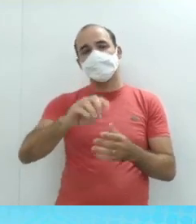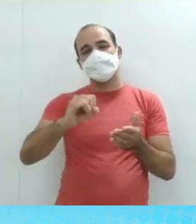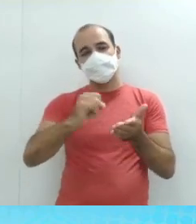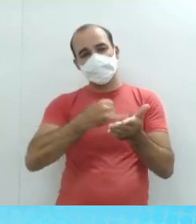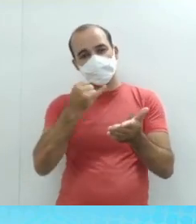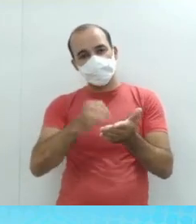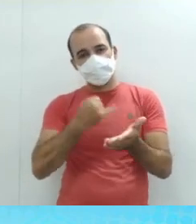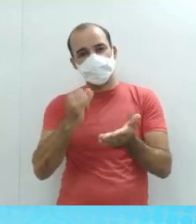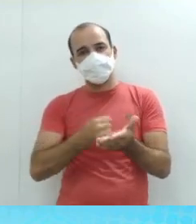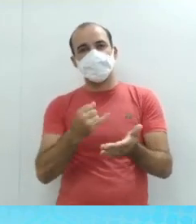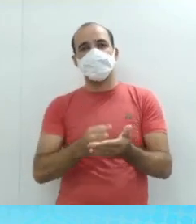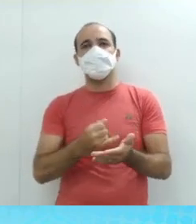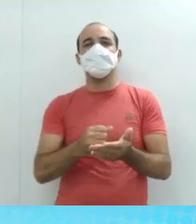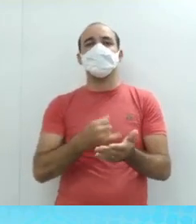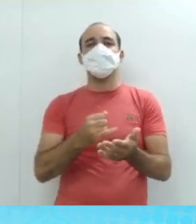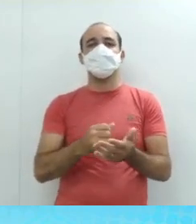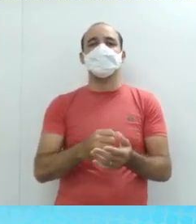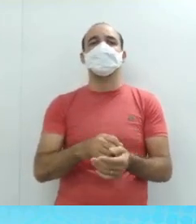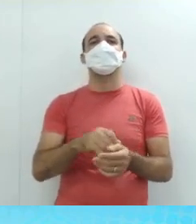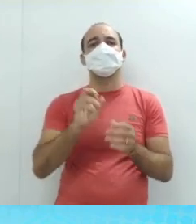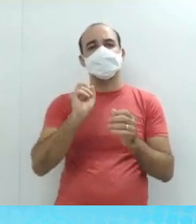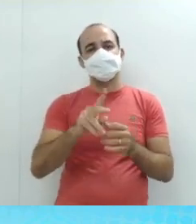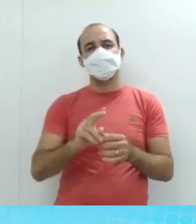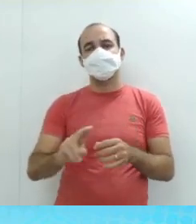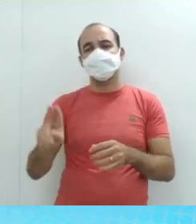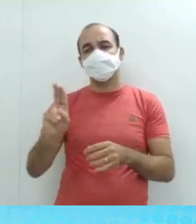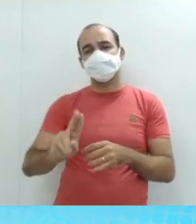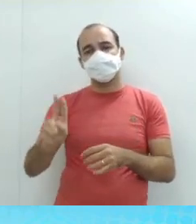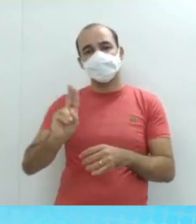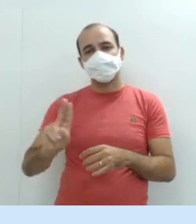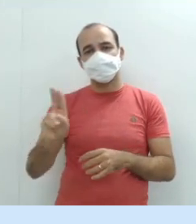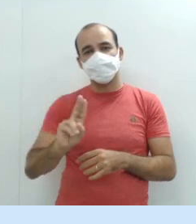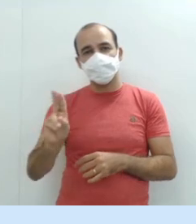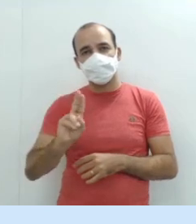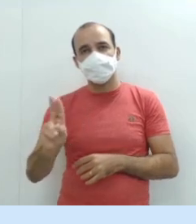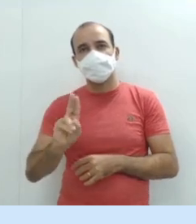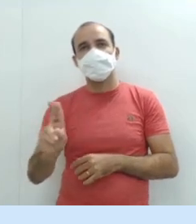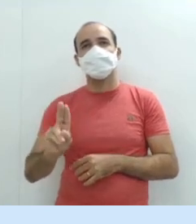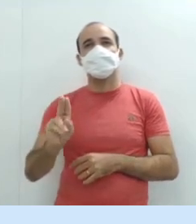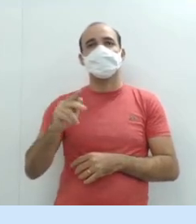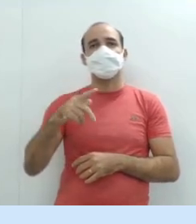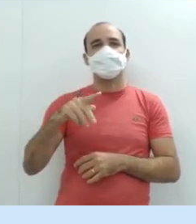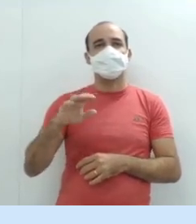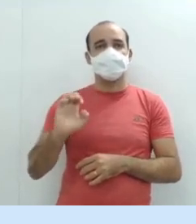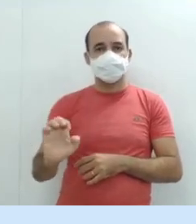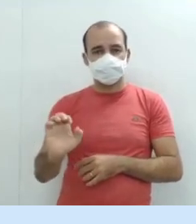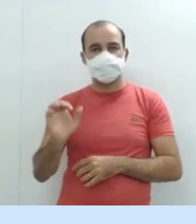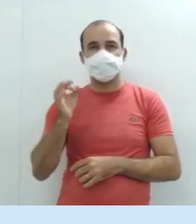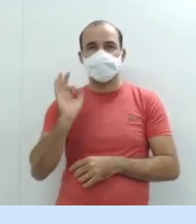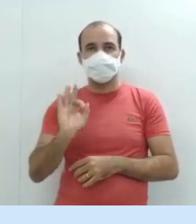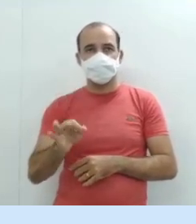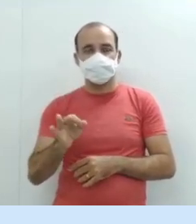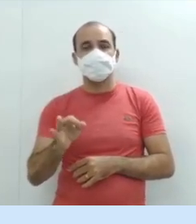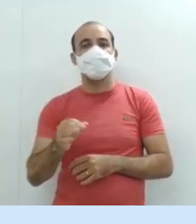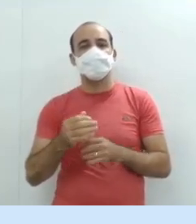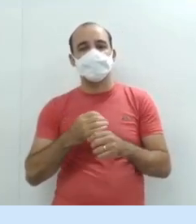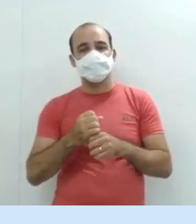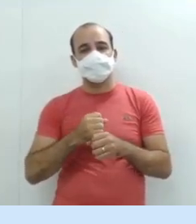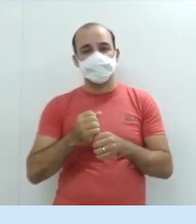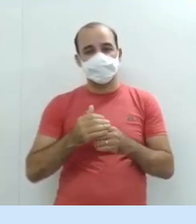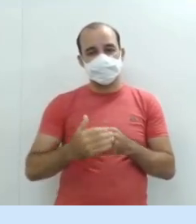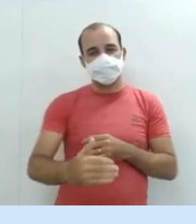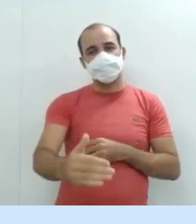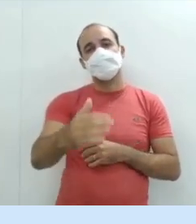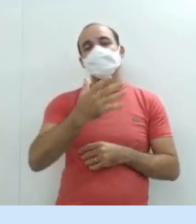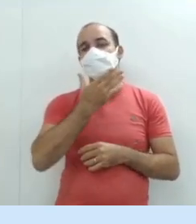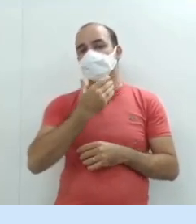de avaliação da nossa Universidade de Pernambuco, o chamado SSA, que em 2022 estará aí, vem com